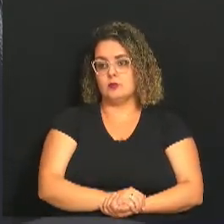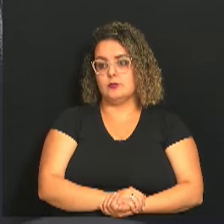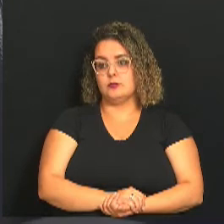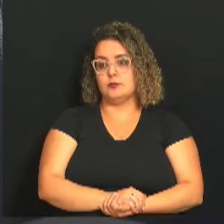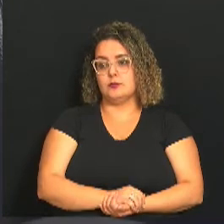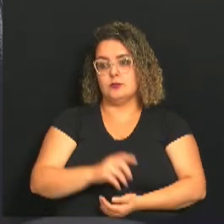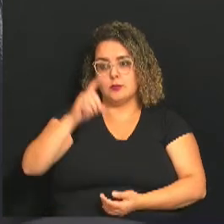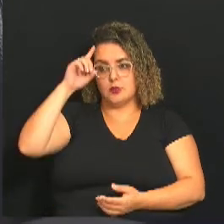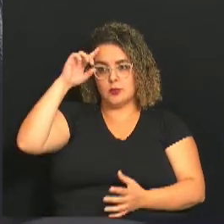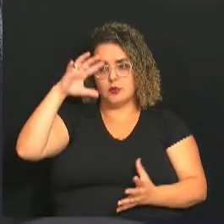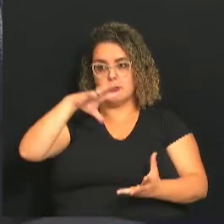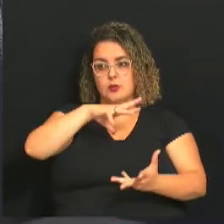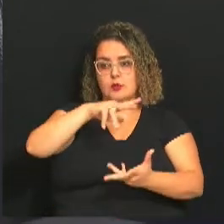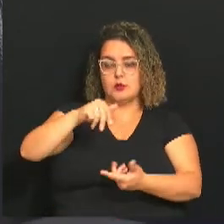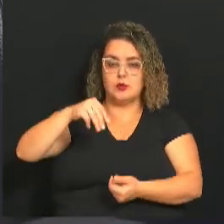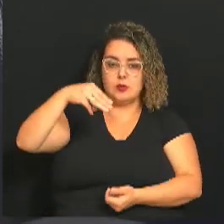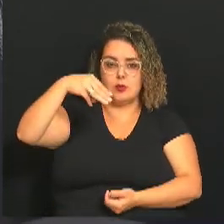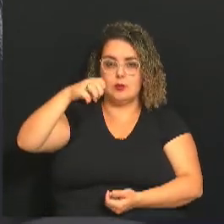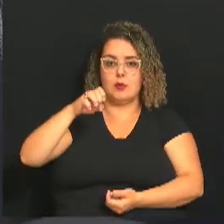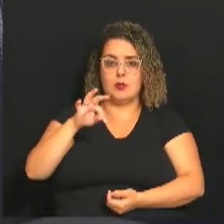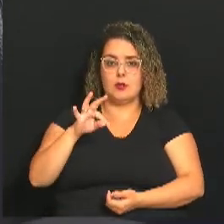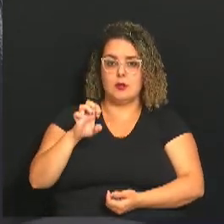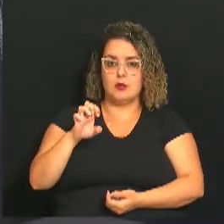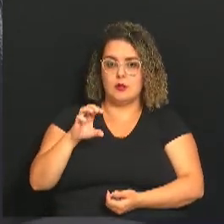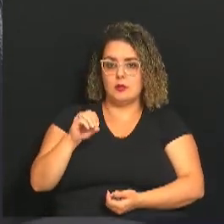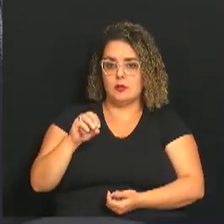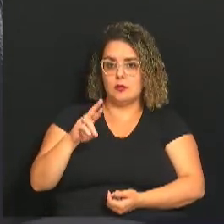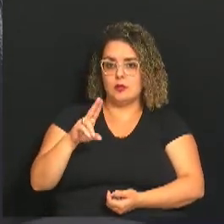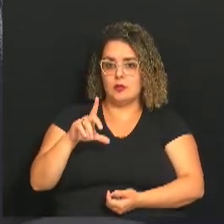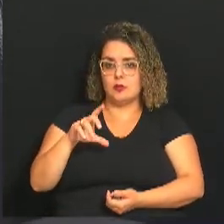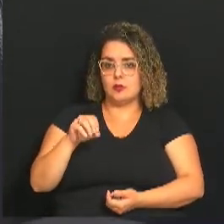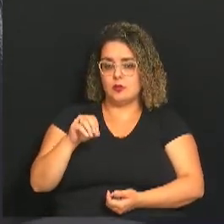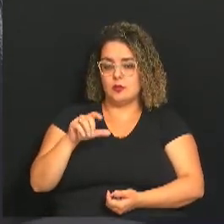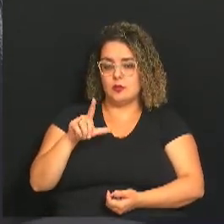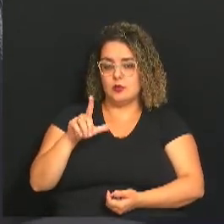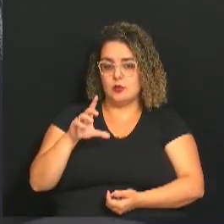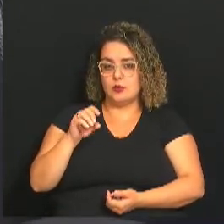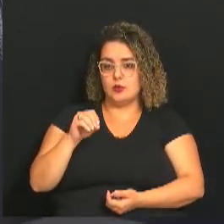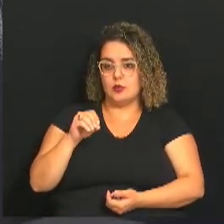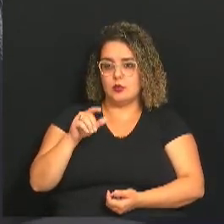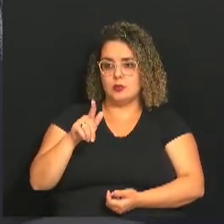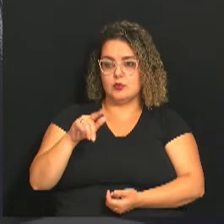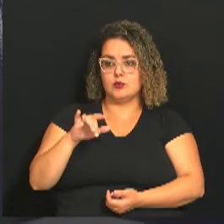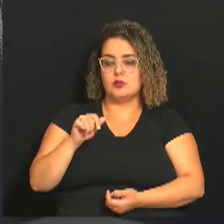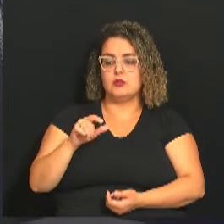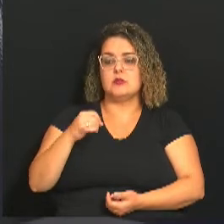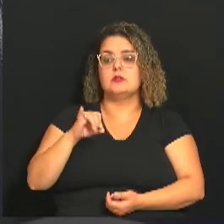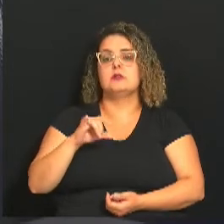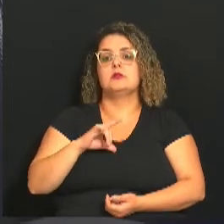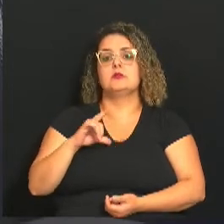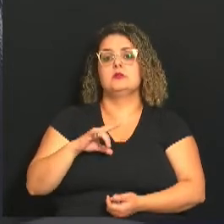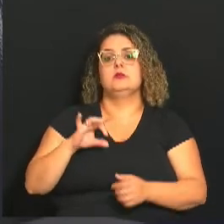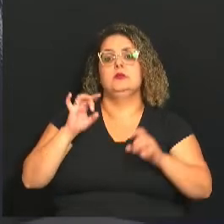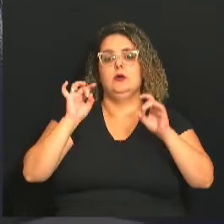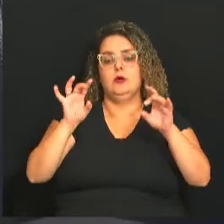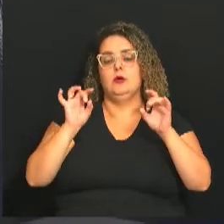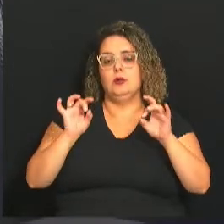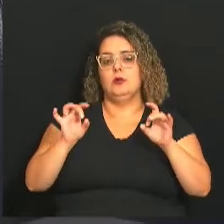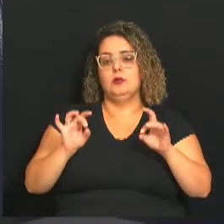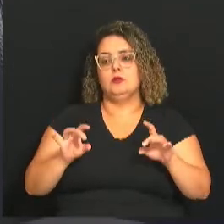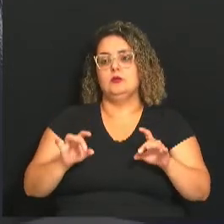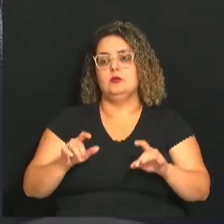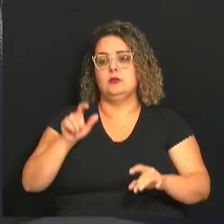da Meteorologia, que vai haver um conjunto de eventos aí, se há algum evento específico que